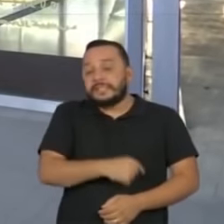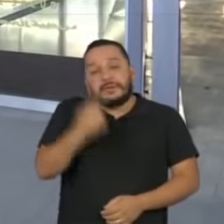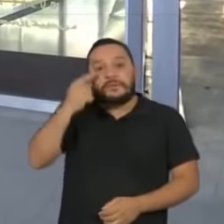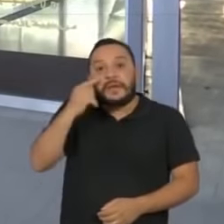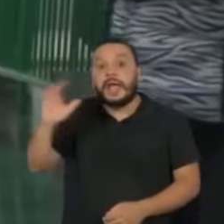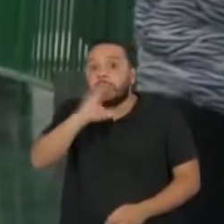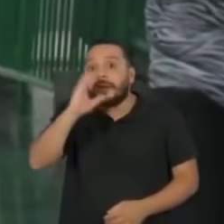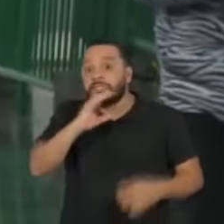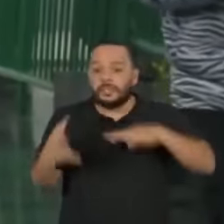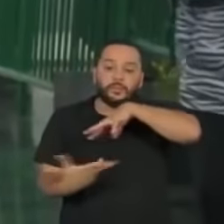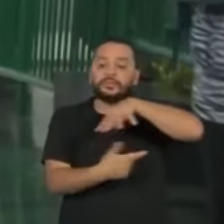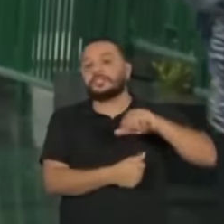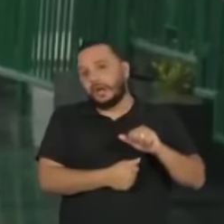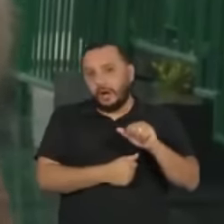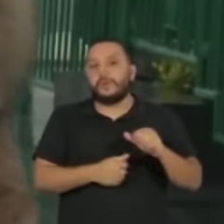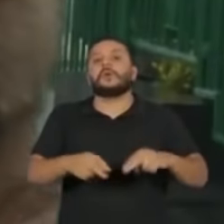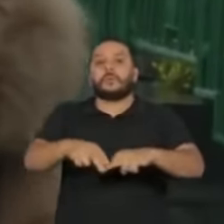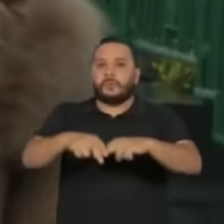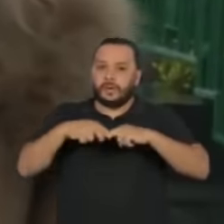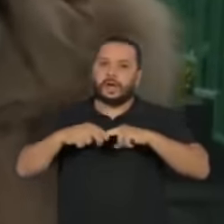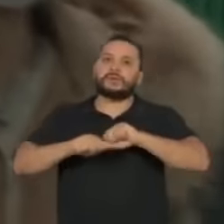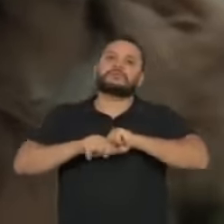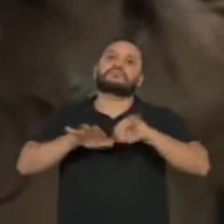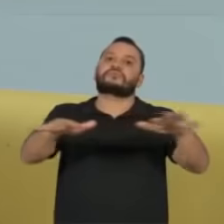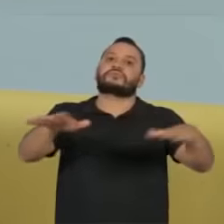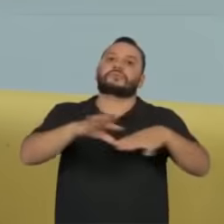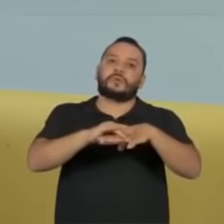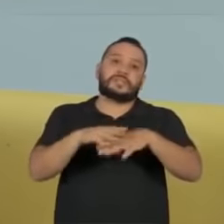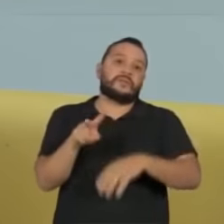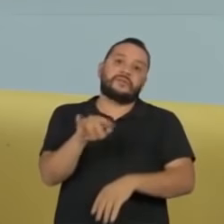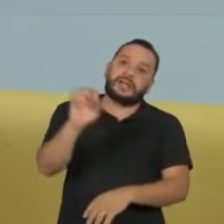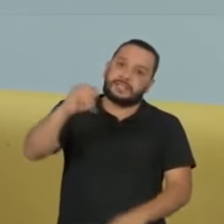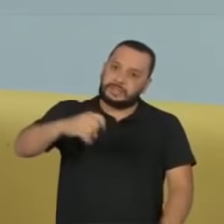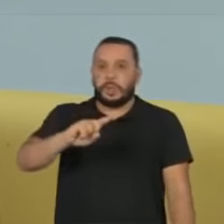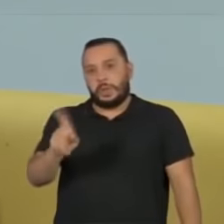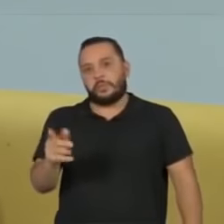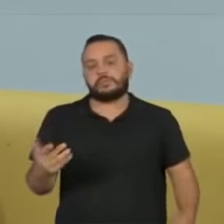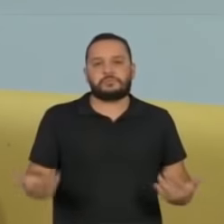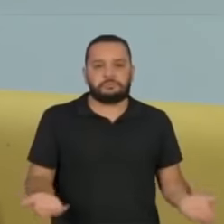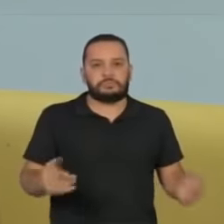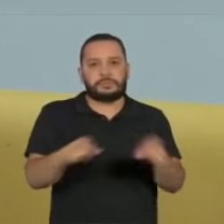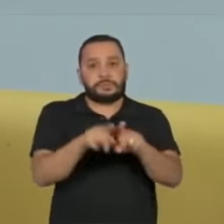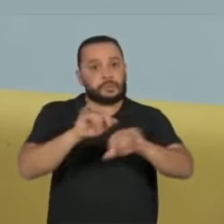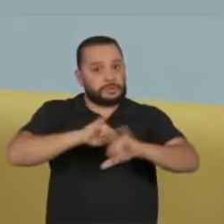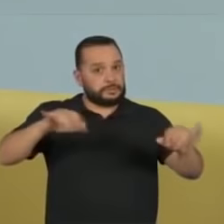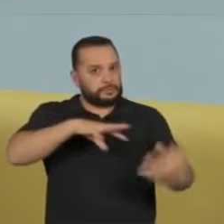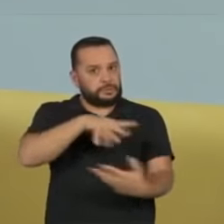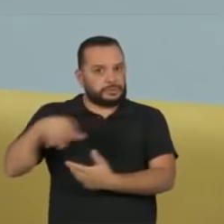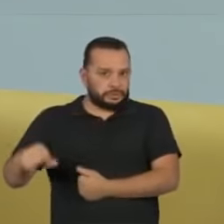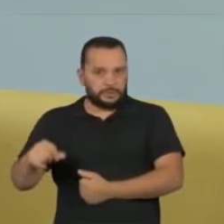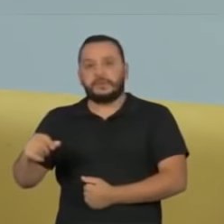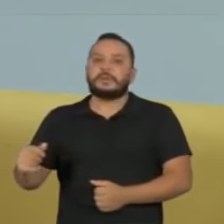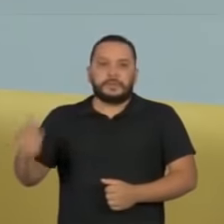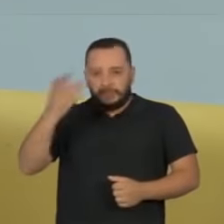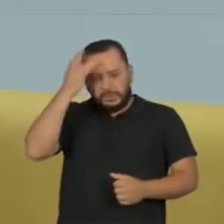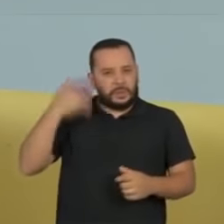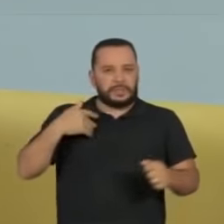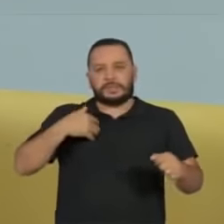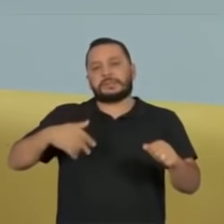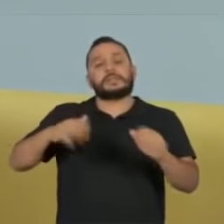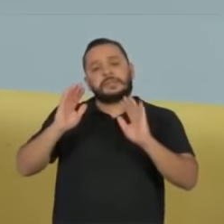pública global por causa da disseminação da doença. E a gente segue com notícias internacionais. Dezenas de